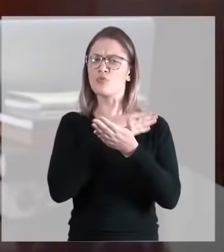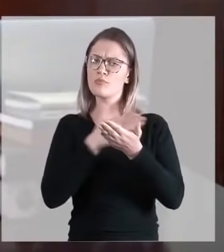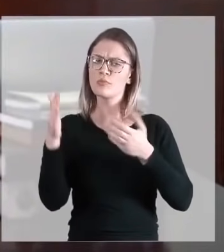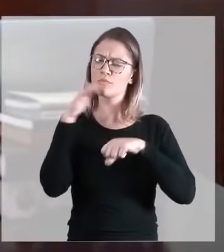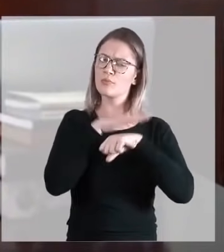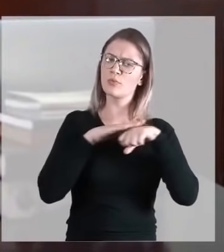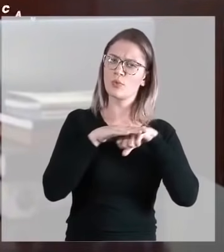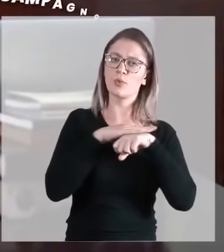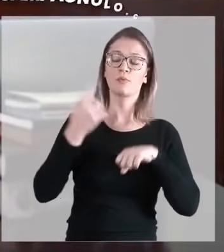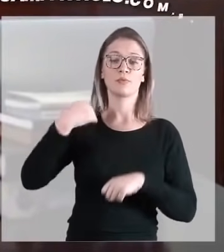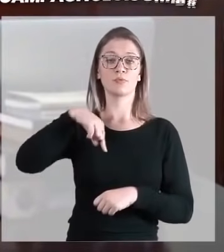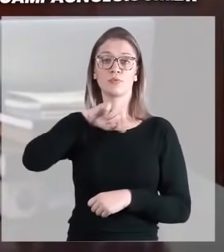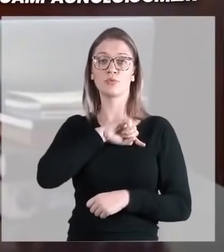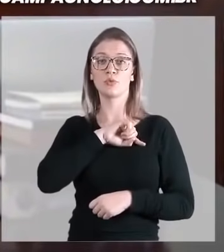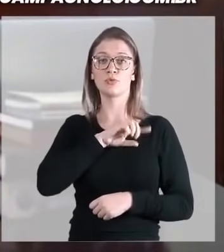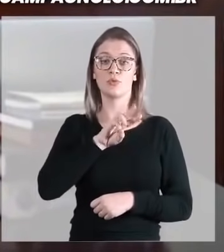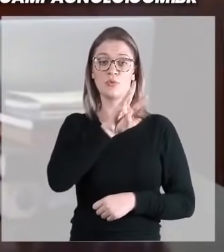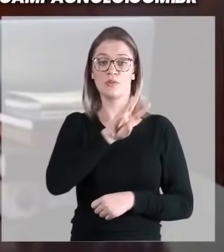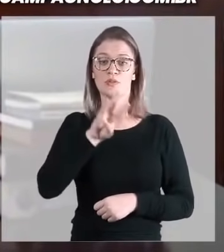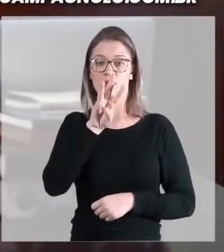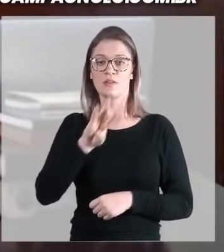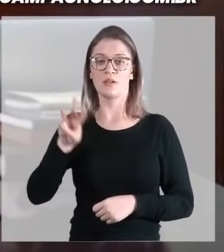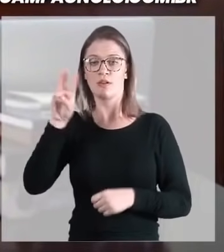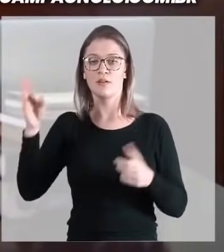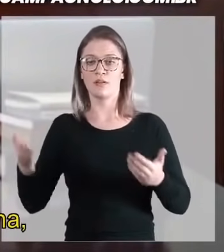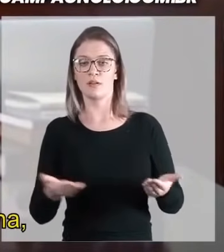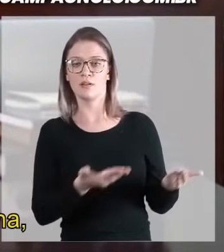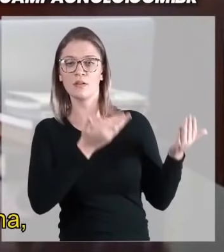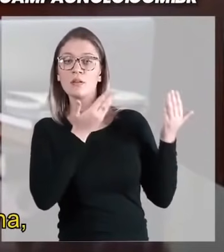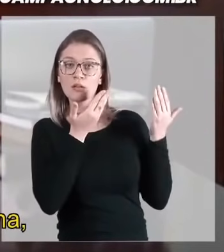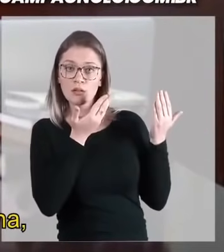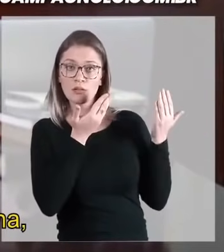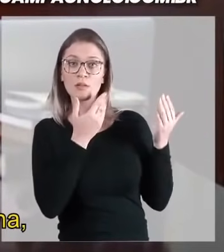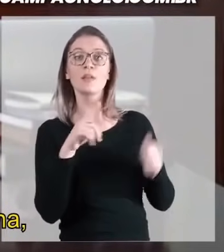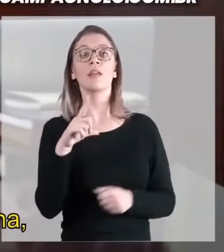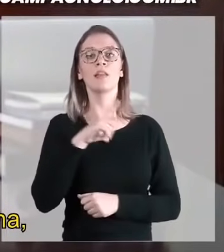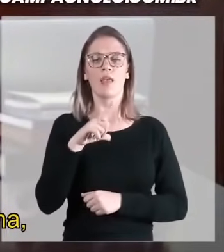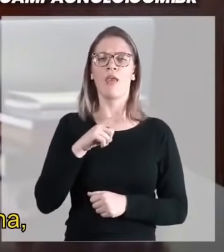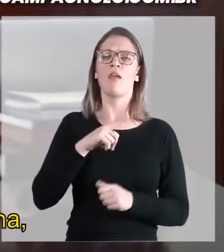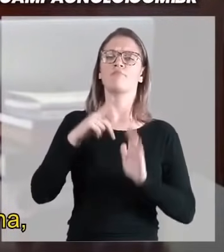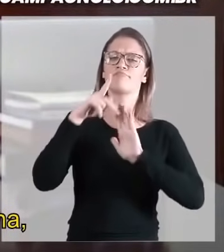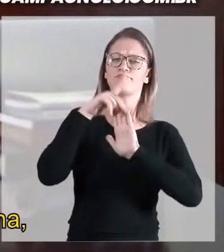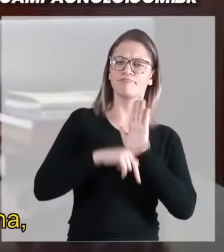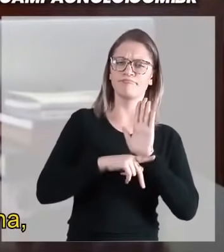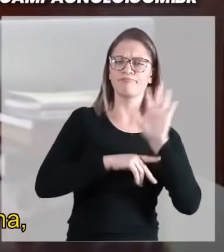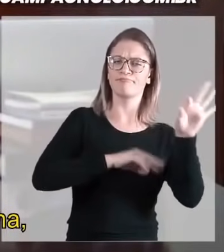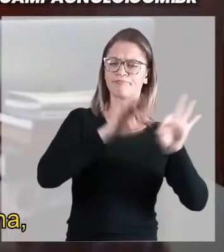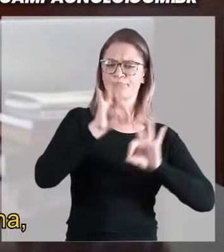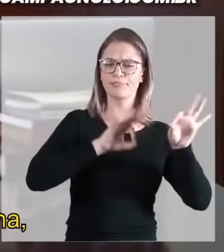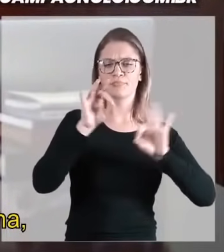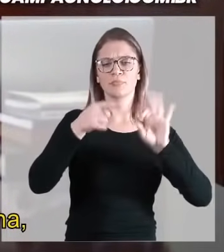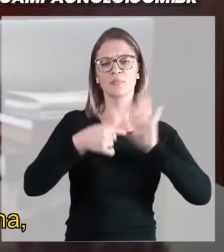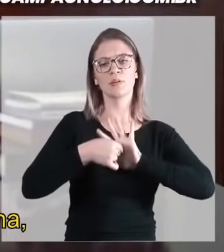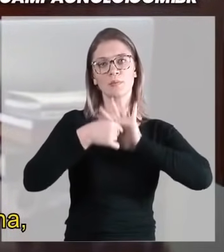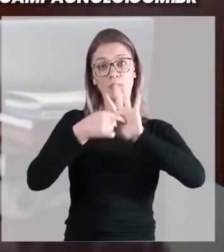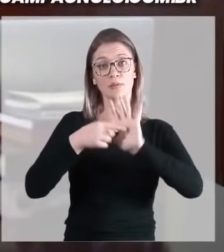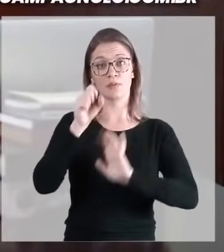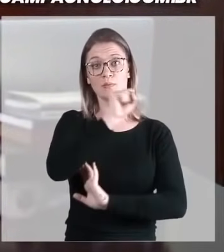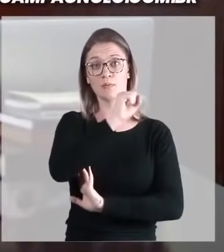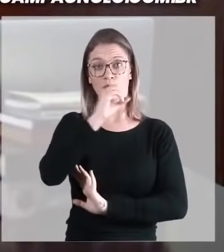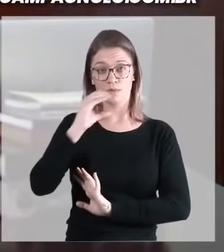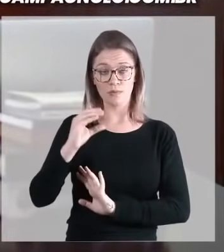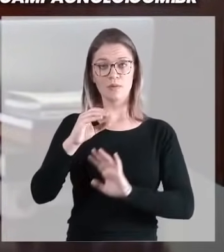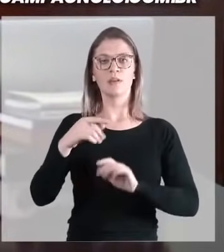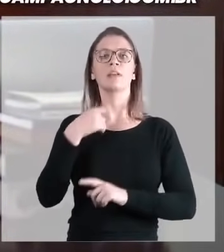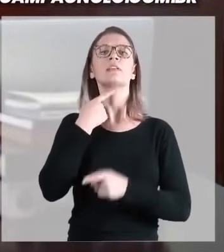conversa, o nosso site anacampagnolo.com.br tem alguns dos projetos que nós apresentamos em Santa Catarina e